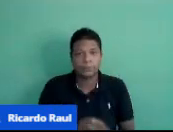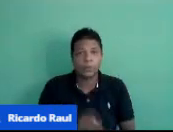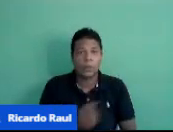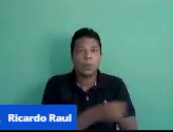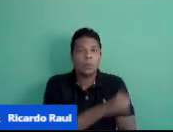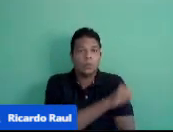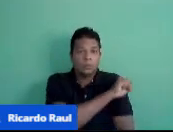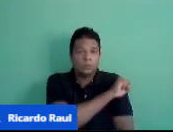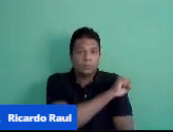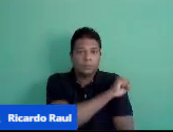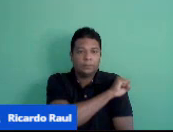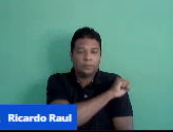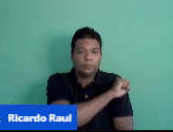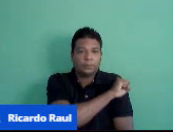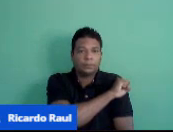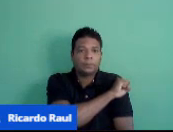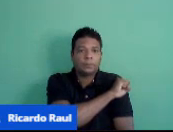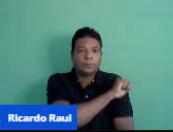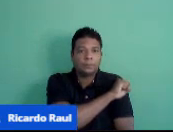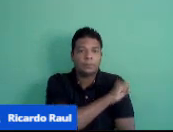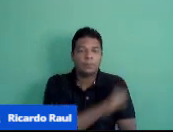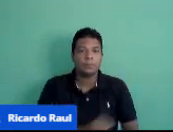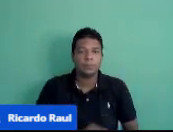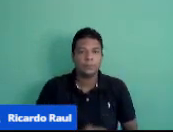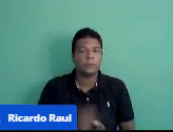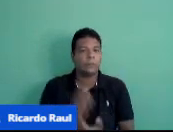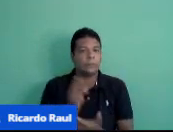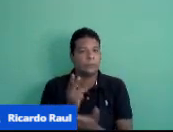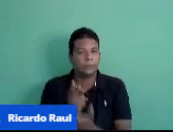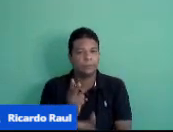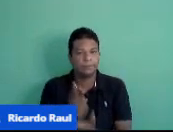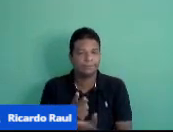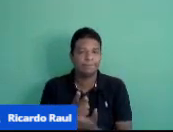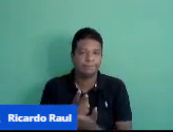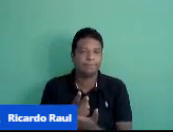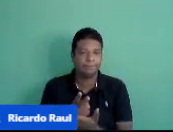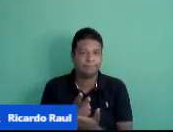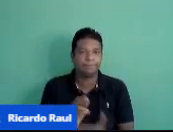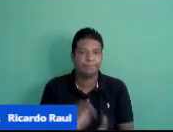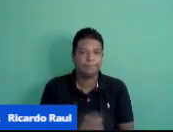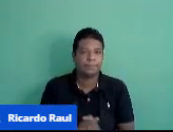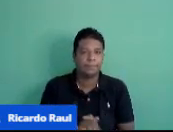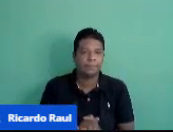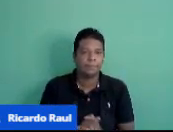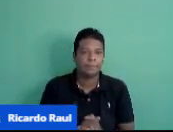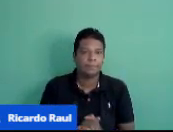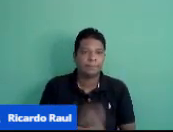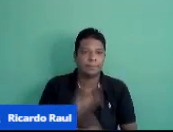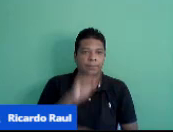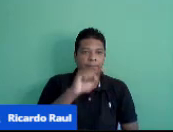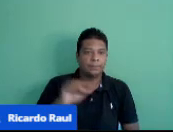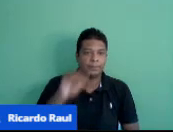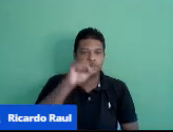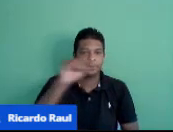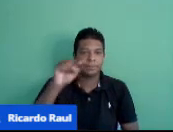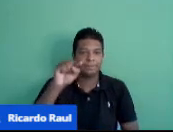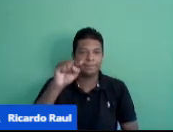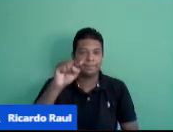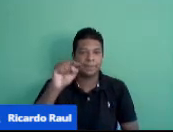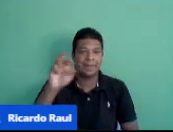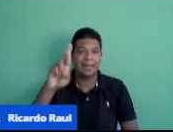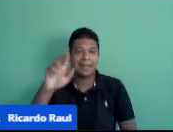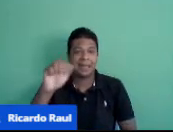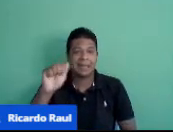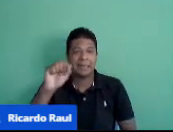8º, e como sempre, né, a questão da raiz, né? O expoente em forma